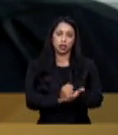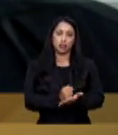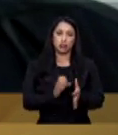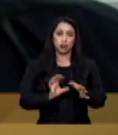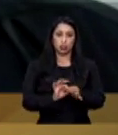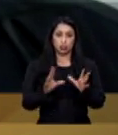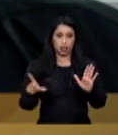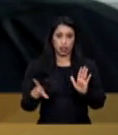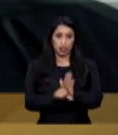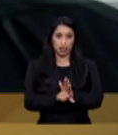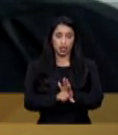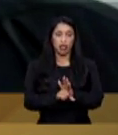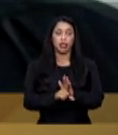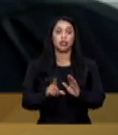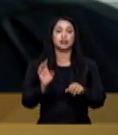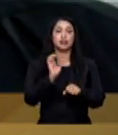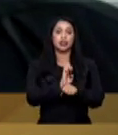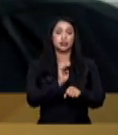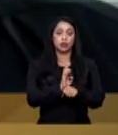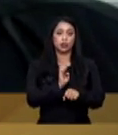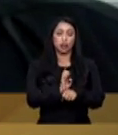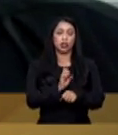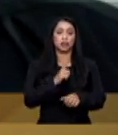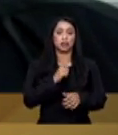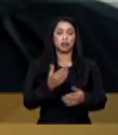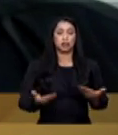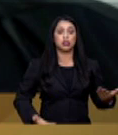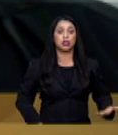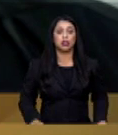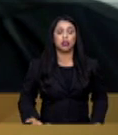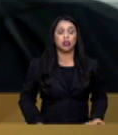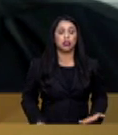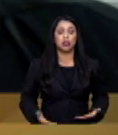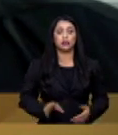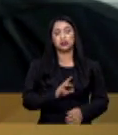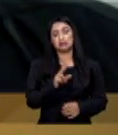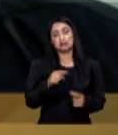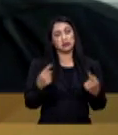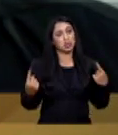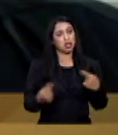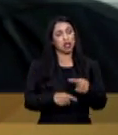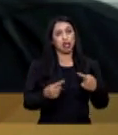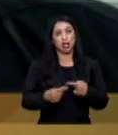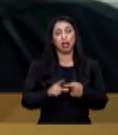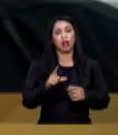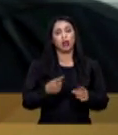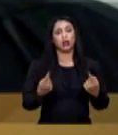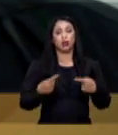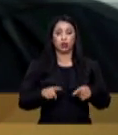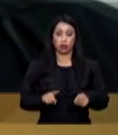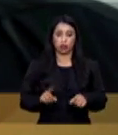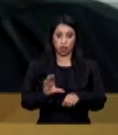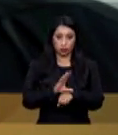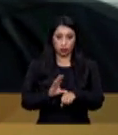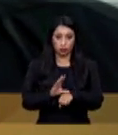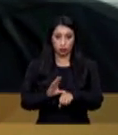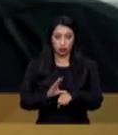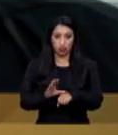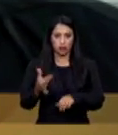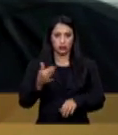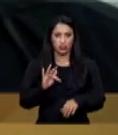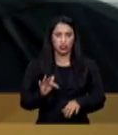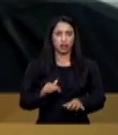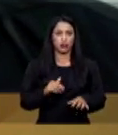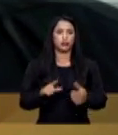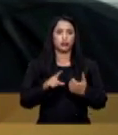nas leis estaduais impugnadas sem concurso público de provas ou de provas de títulos não correspondem à hipótese fática preconizada pela Constituição Federal na